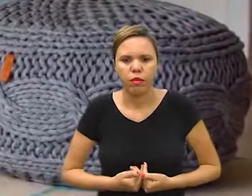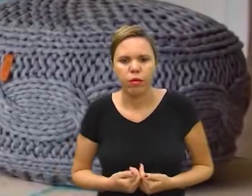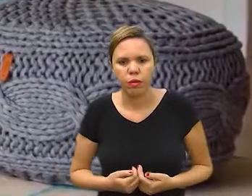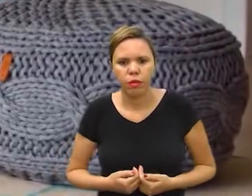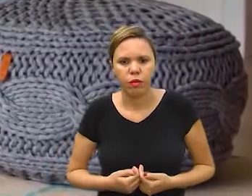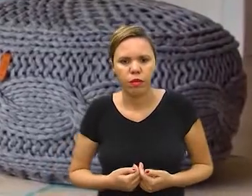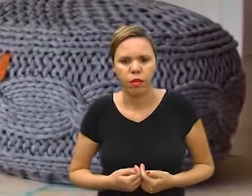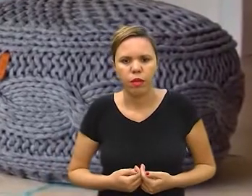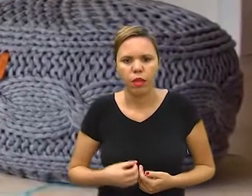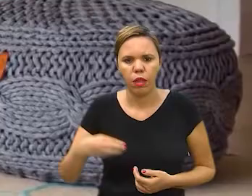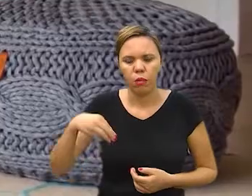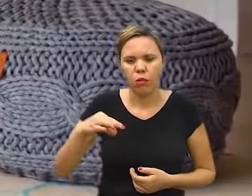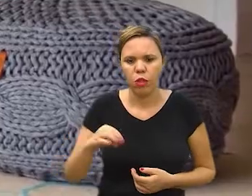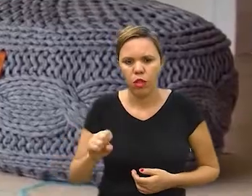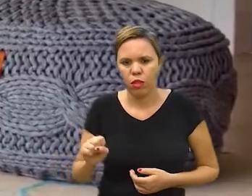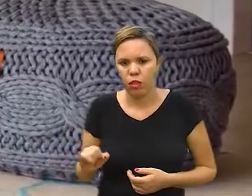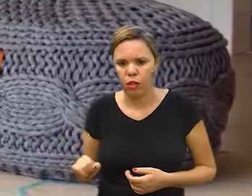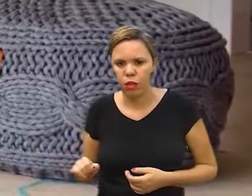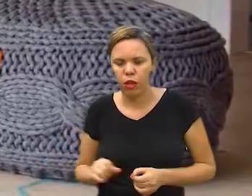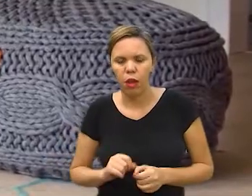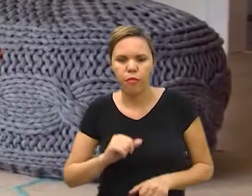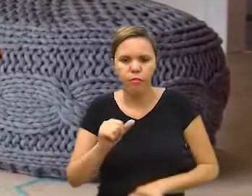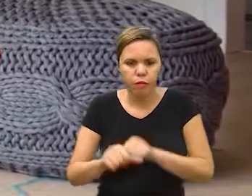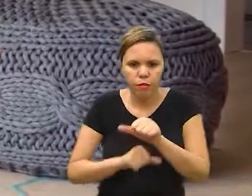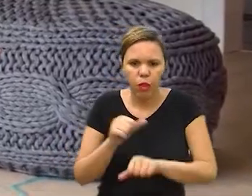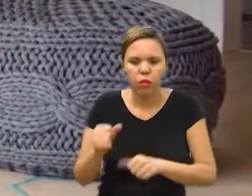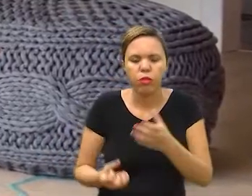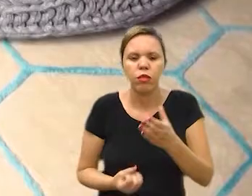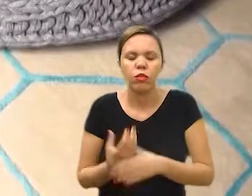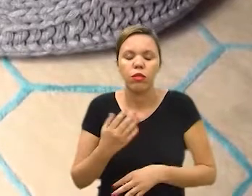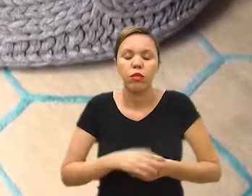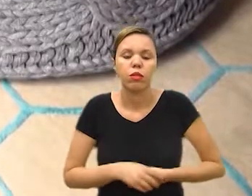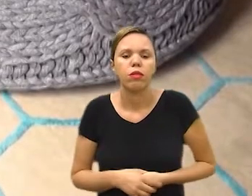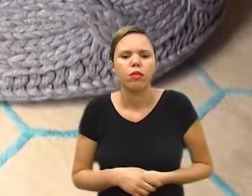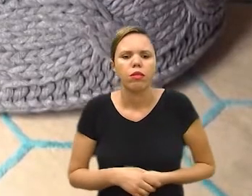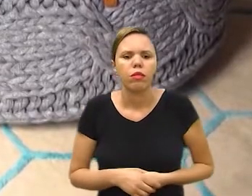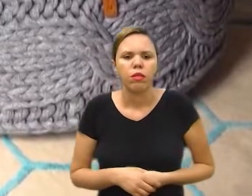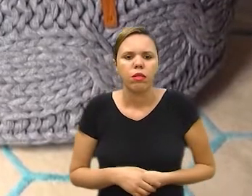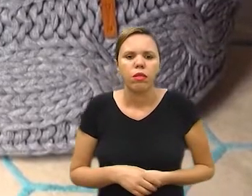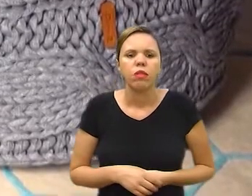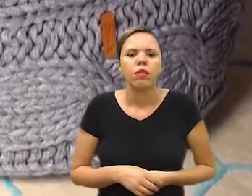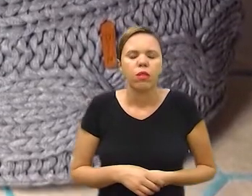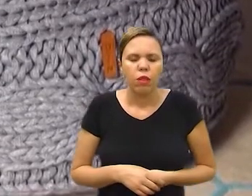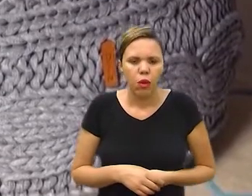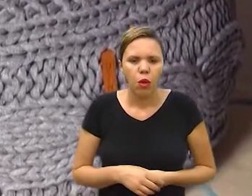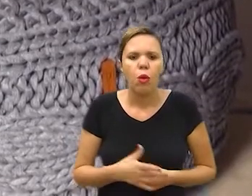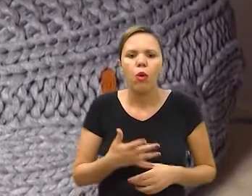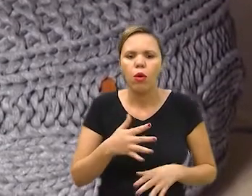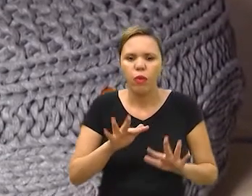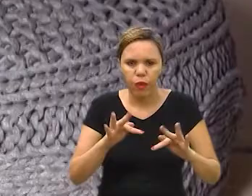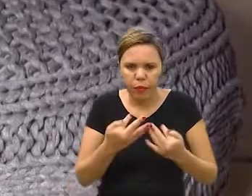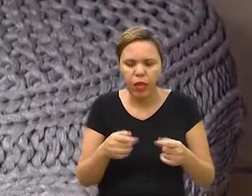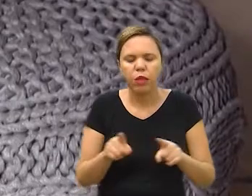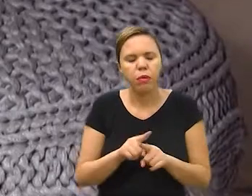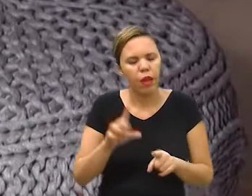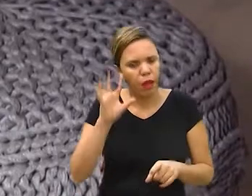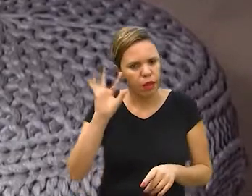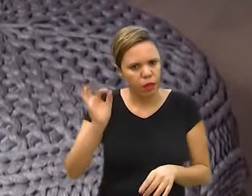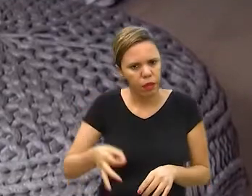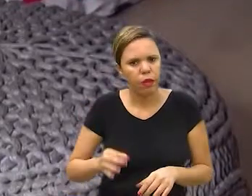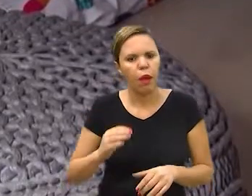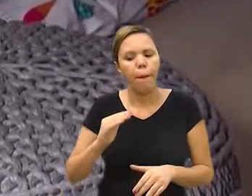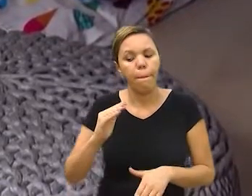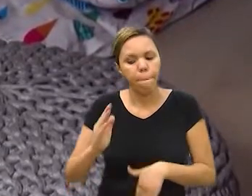no Montessori, mas em casa aí muda de situação. Então, em casa, os pais também têm que entender esse processo